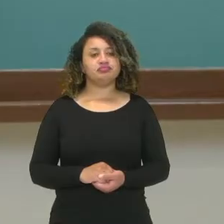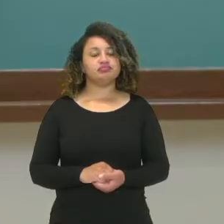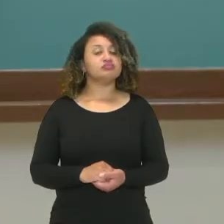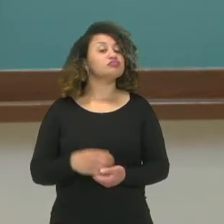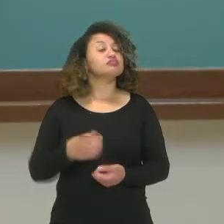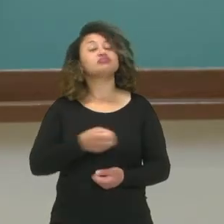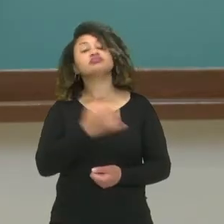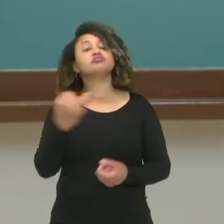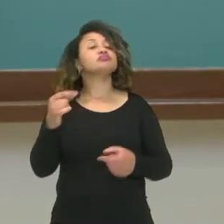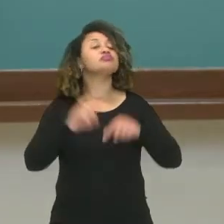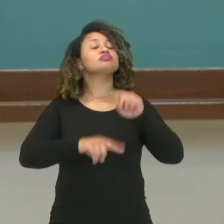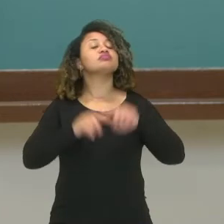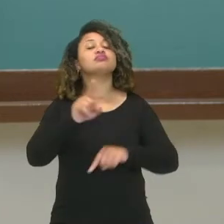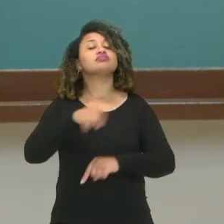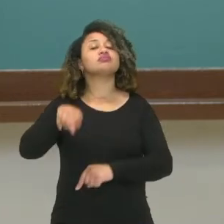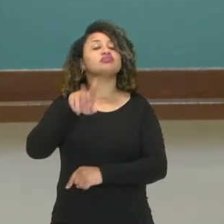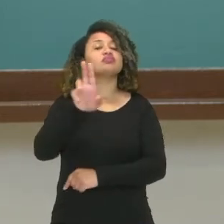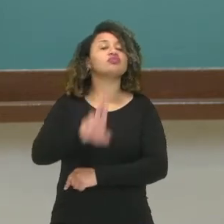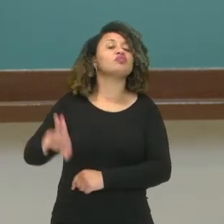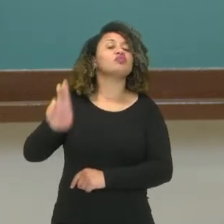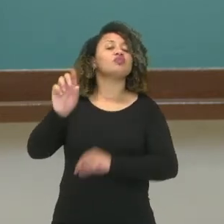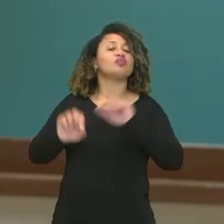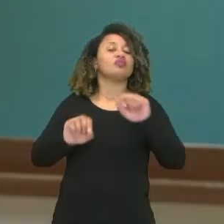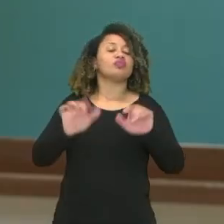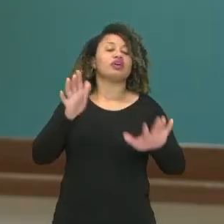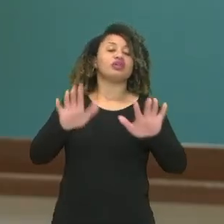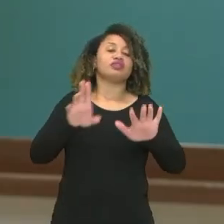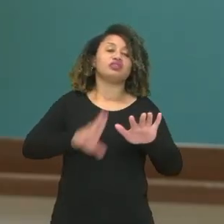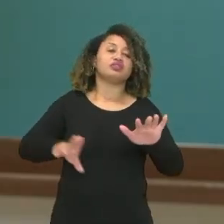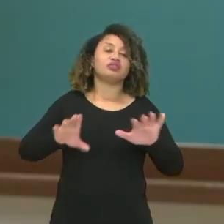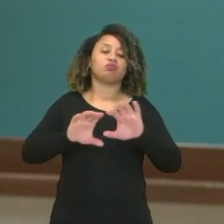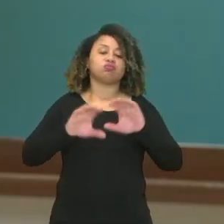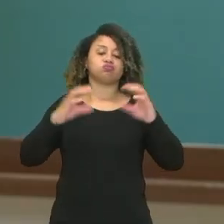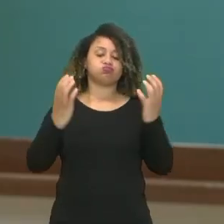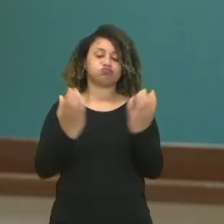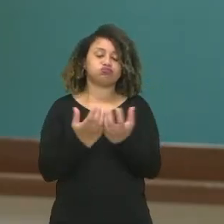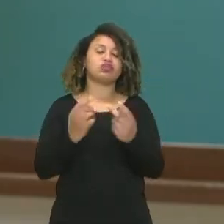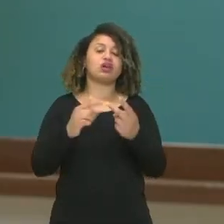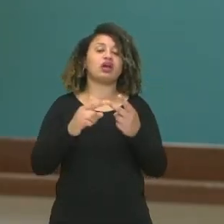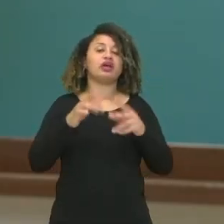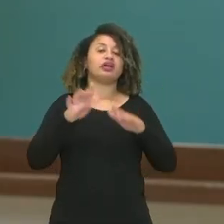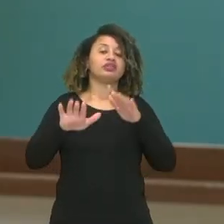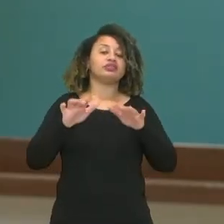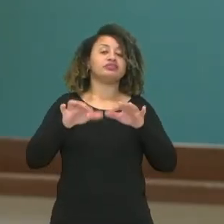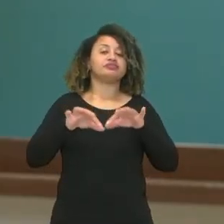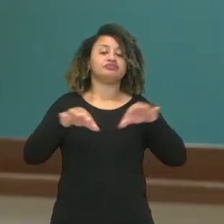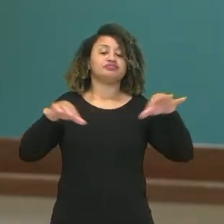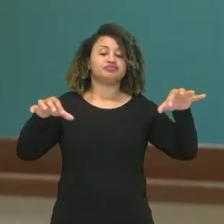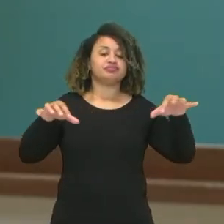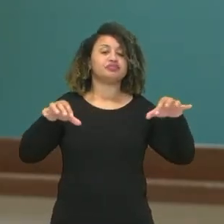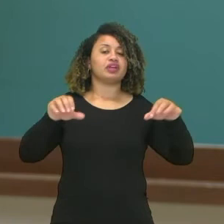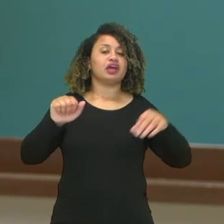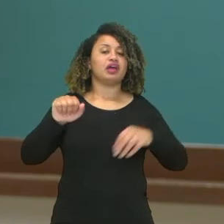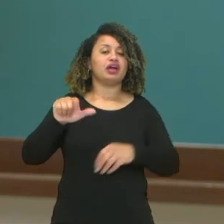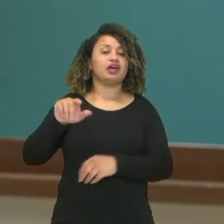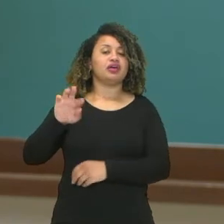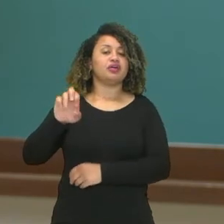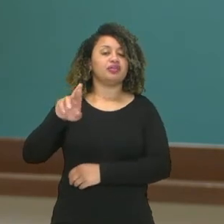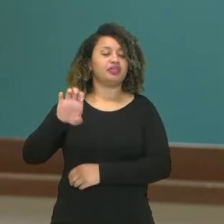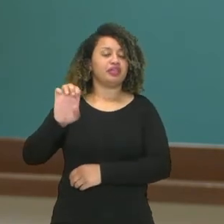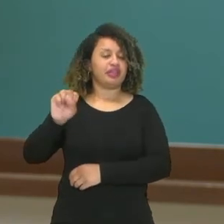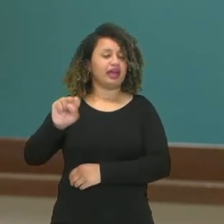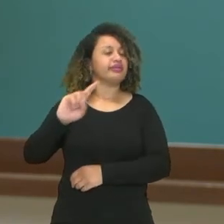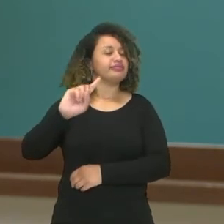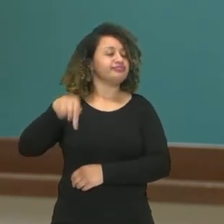quais equipamentos vocês utilizaram? Né? Às vezes utilizaram bola, às vezes utilizaram halteres. O que é halteres? Então a gente vai falar um